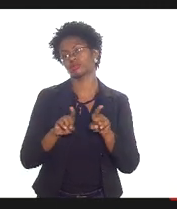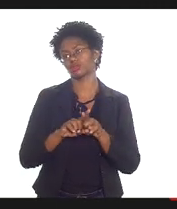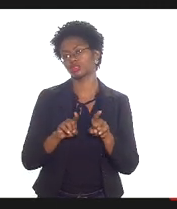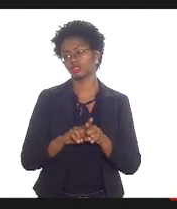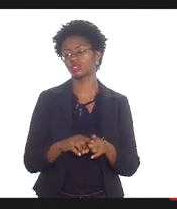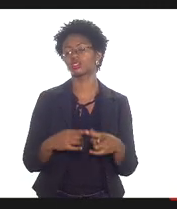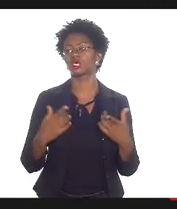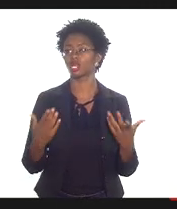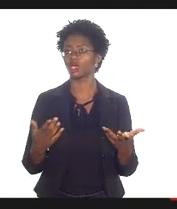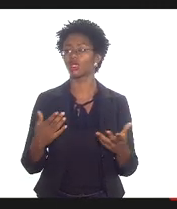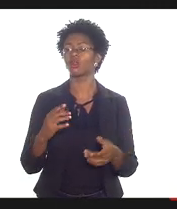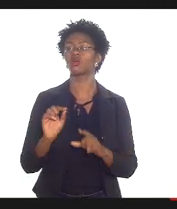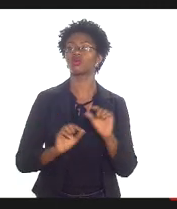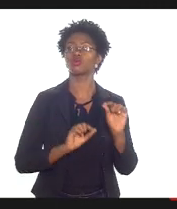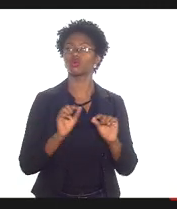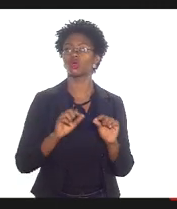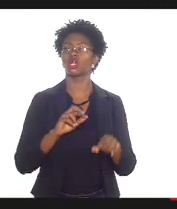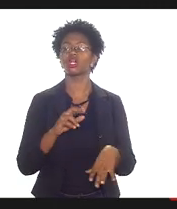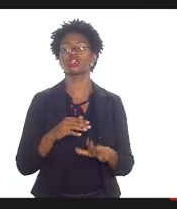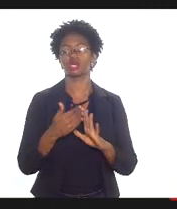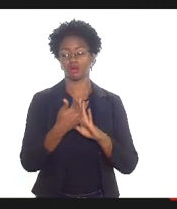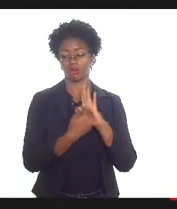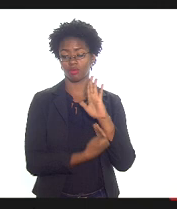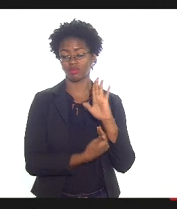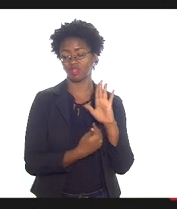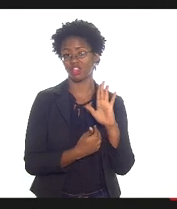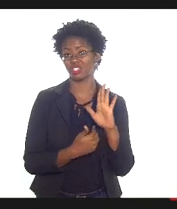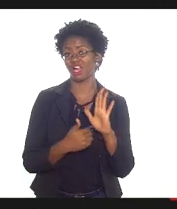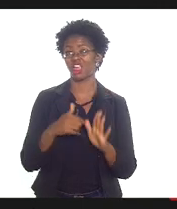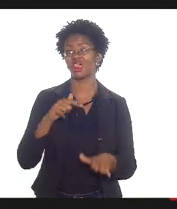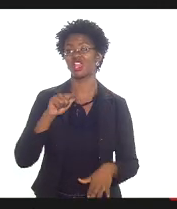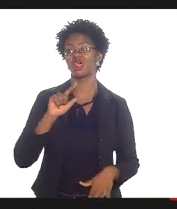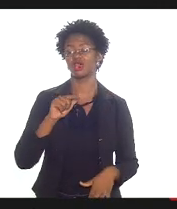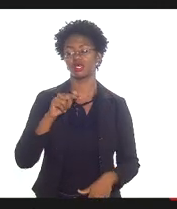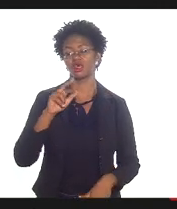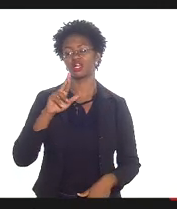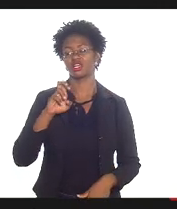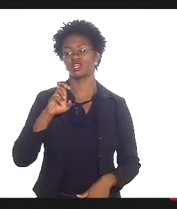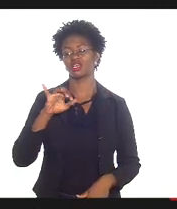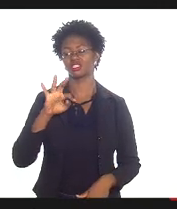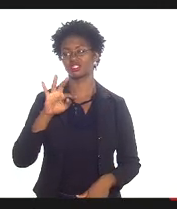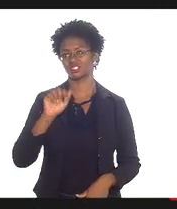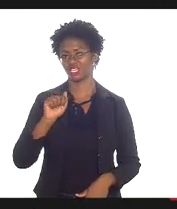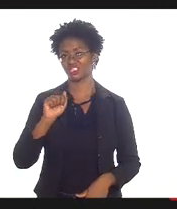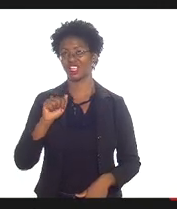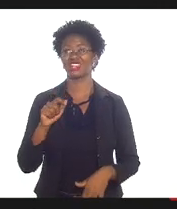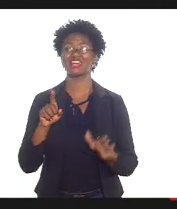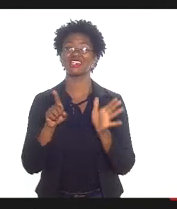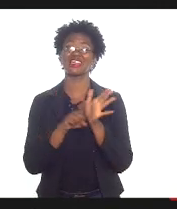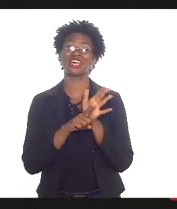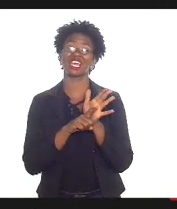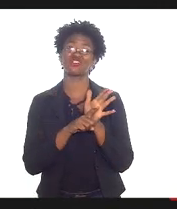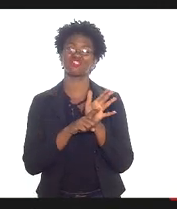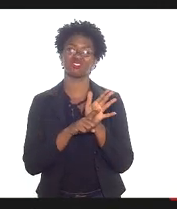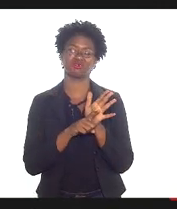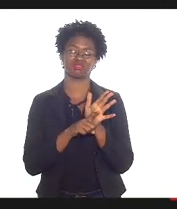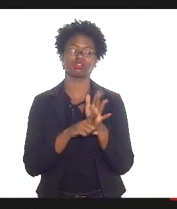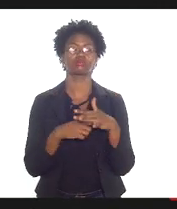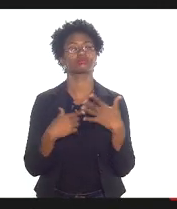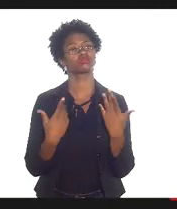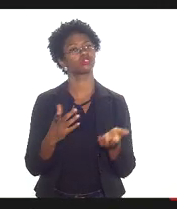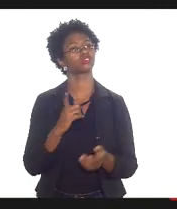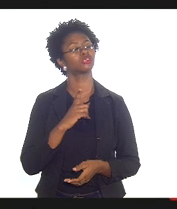questão das receitas líquidas negativas. Então, quando a gente tem um